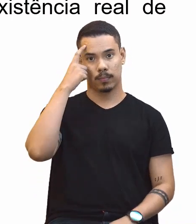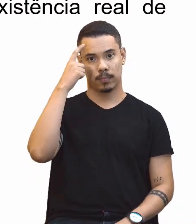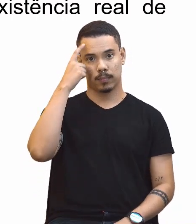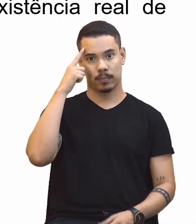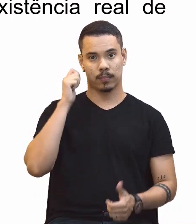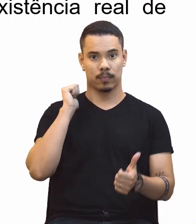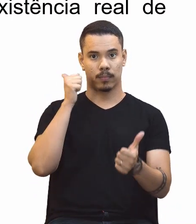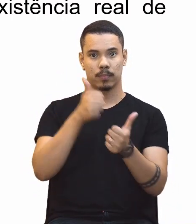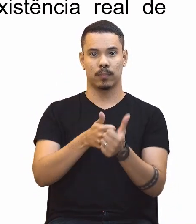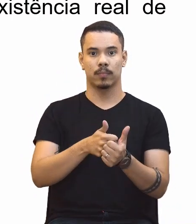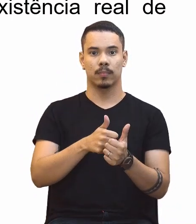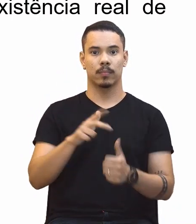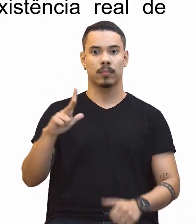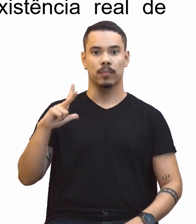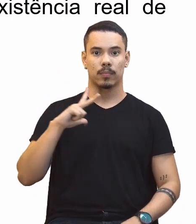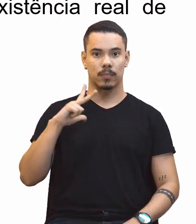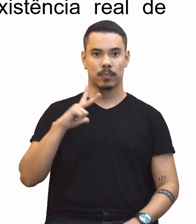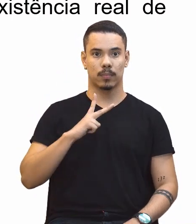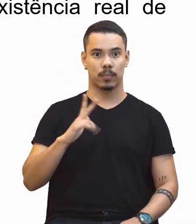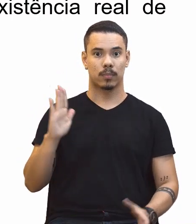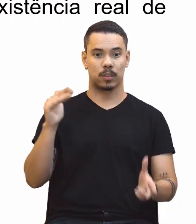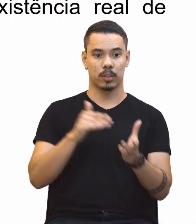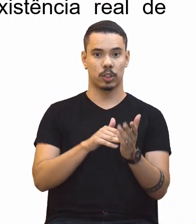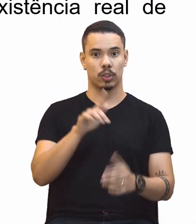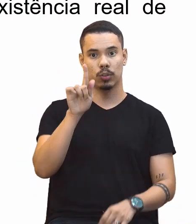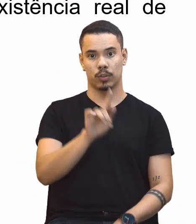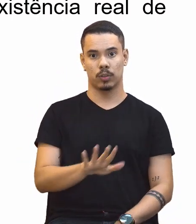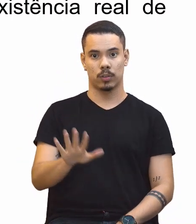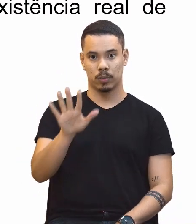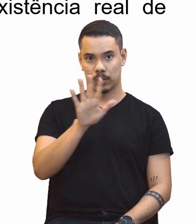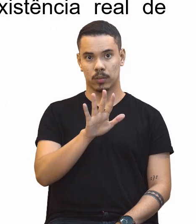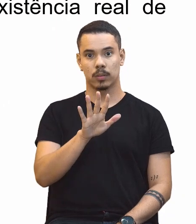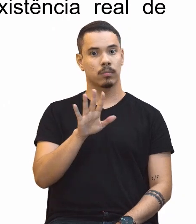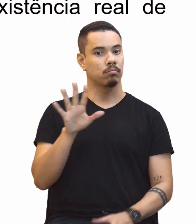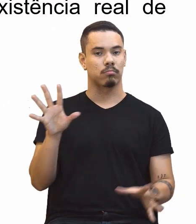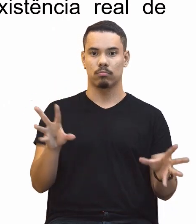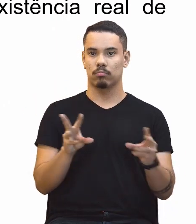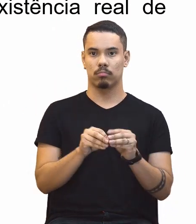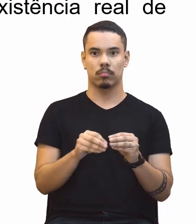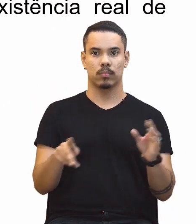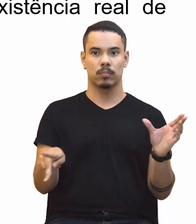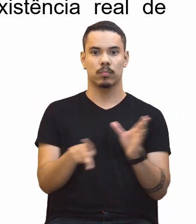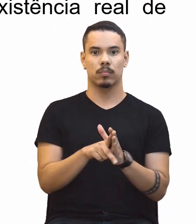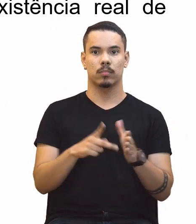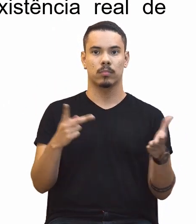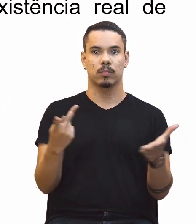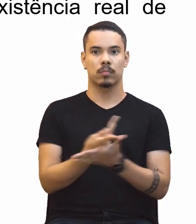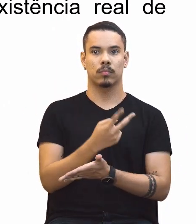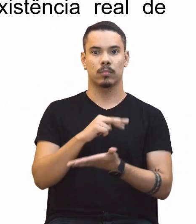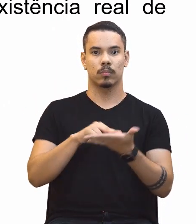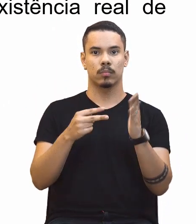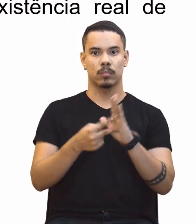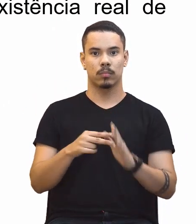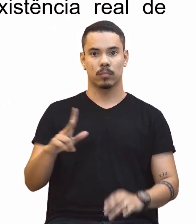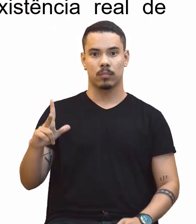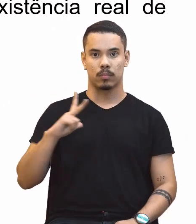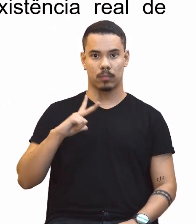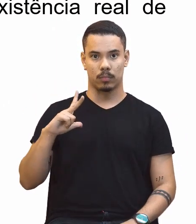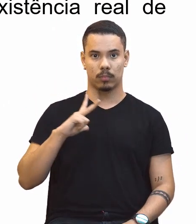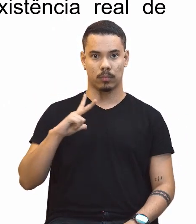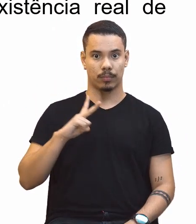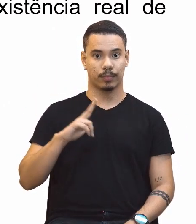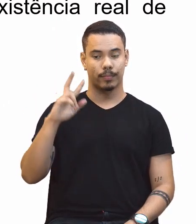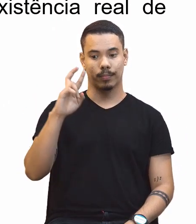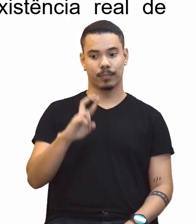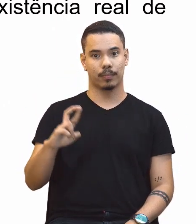do particular ao geral. Indução é isso, é uma operação mental que vai do particular, da